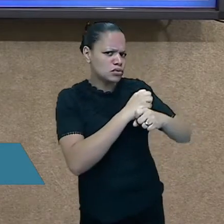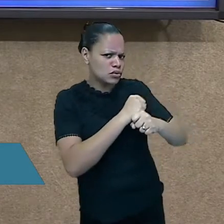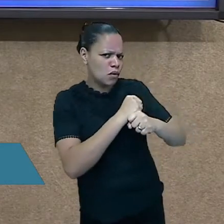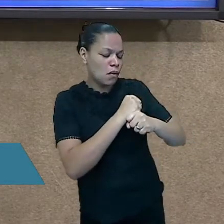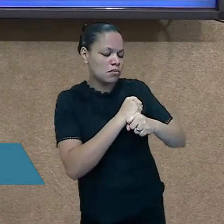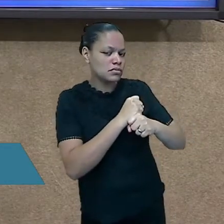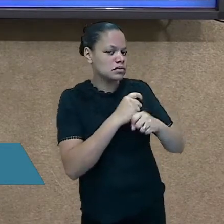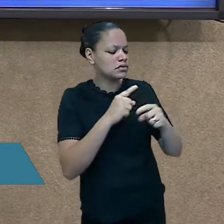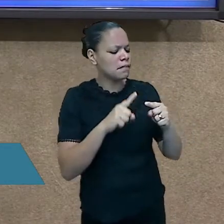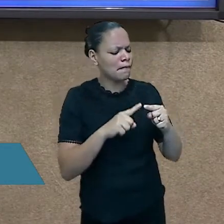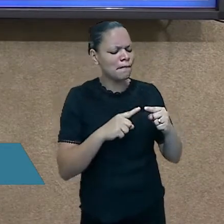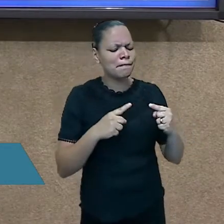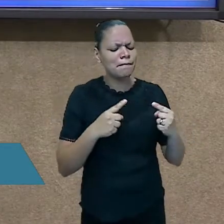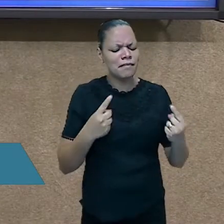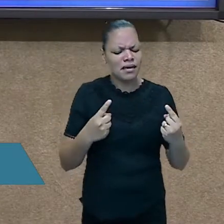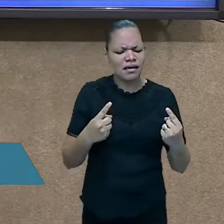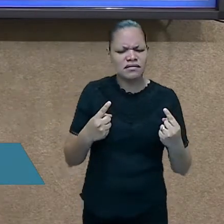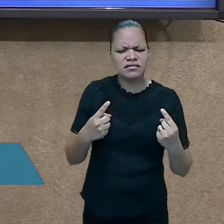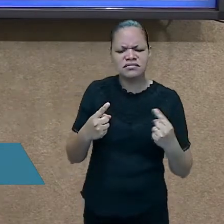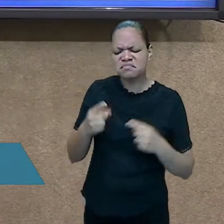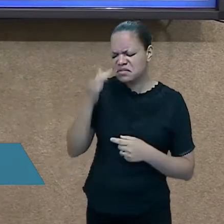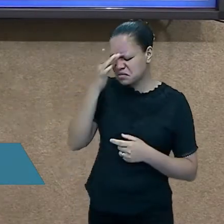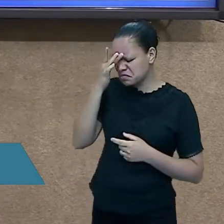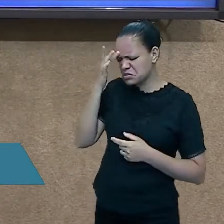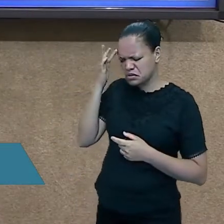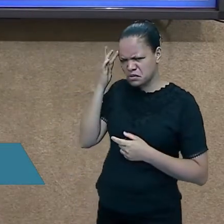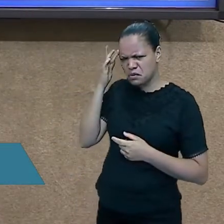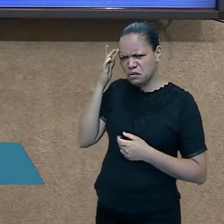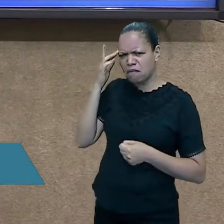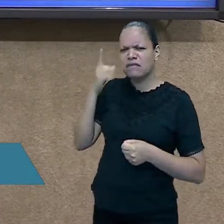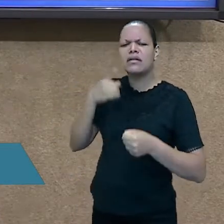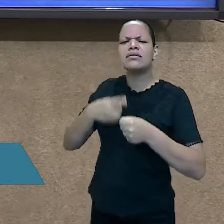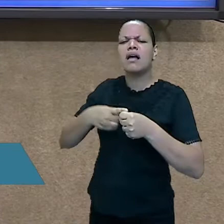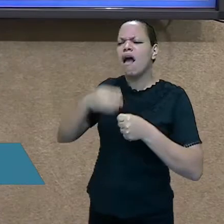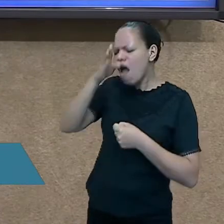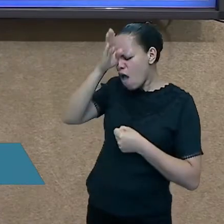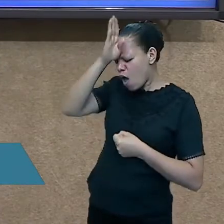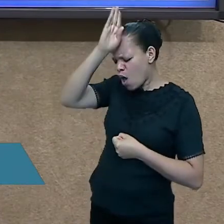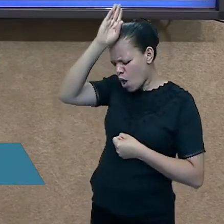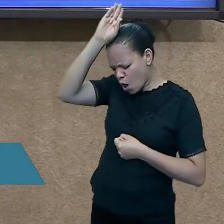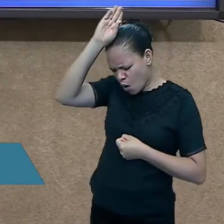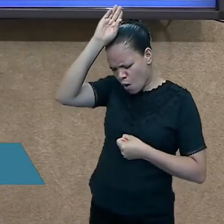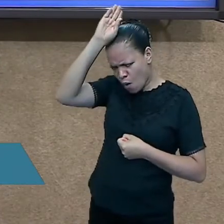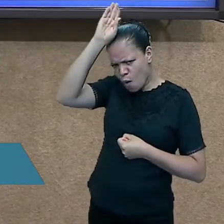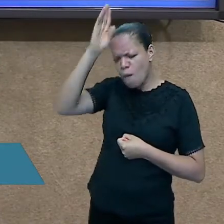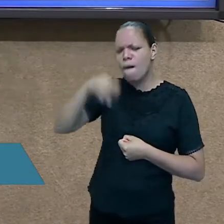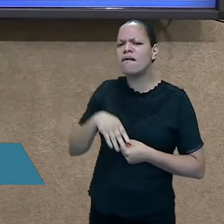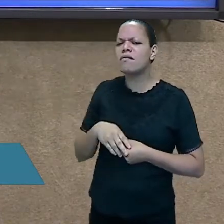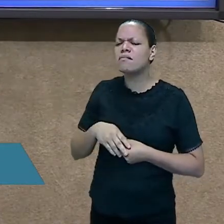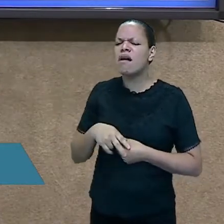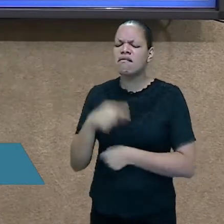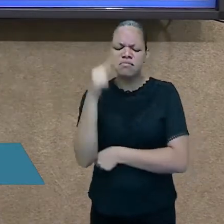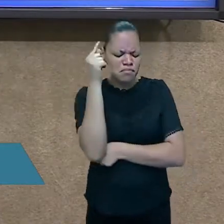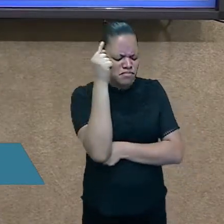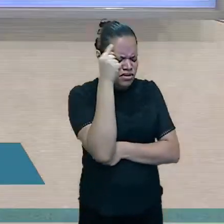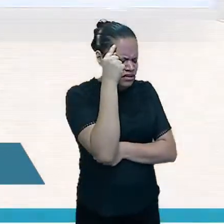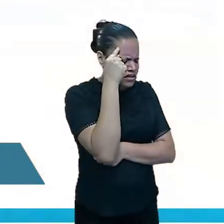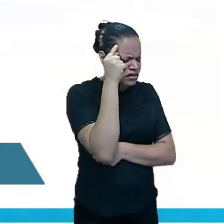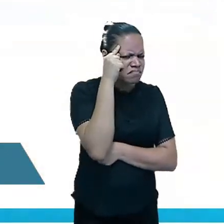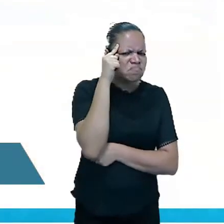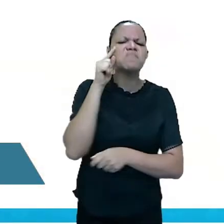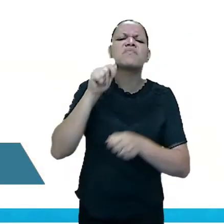uma outra linha diferente, que ao invés de números, eles usaram o quê? As letras do